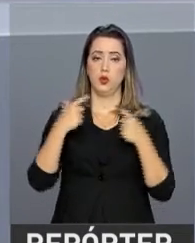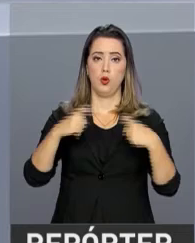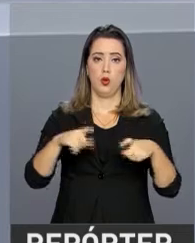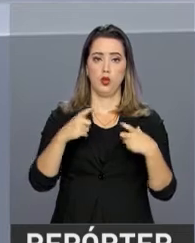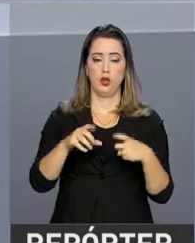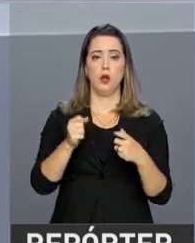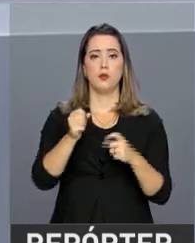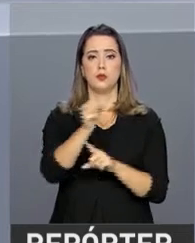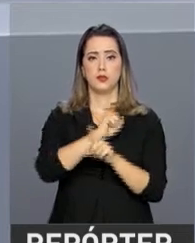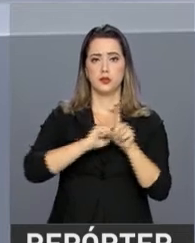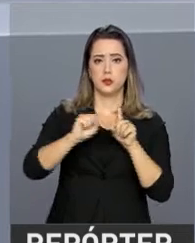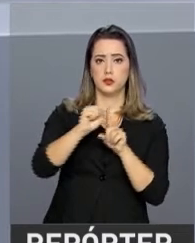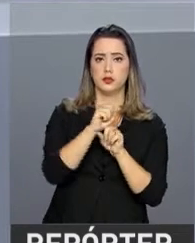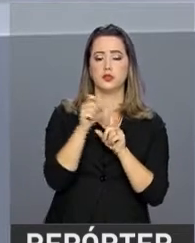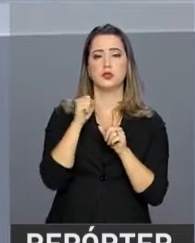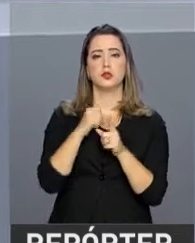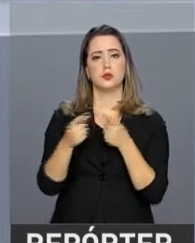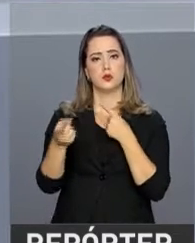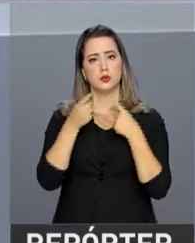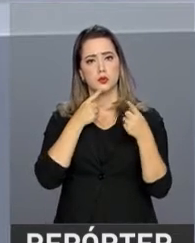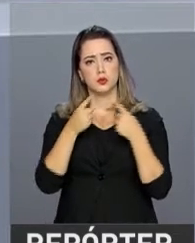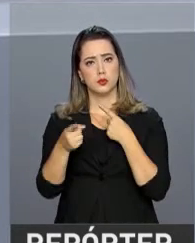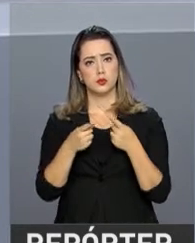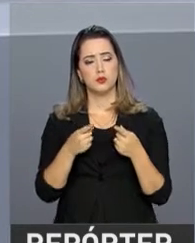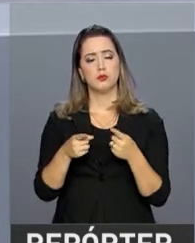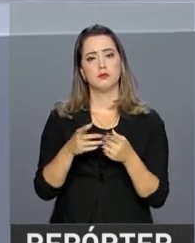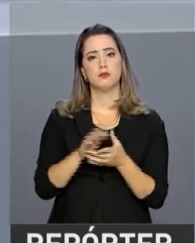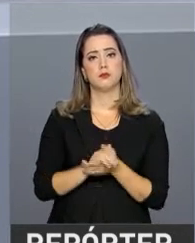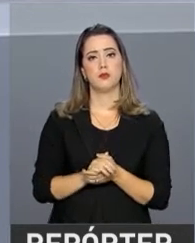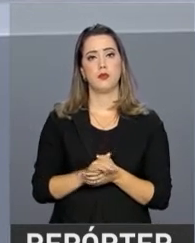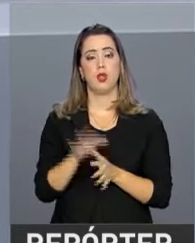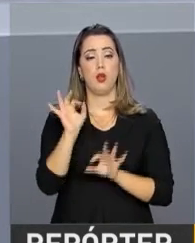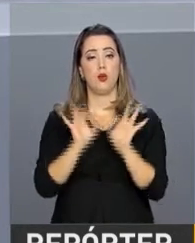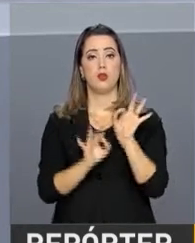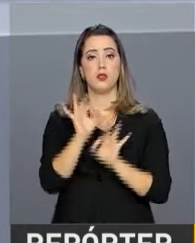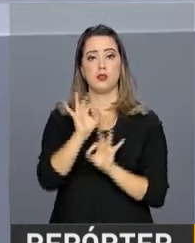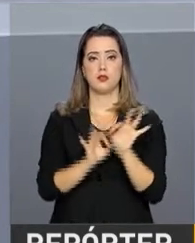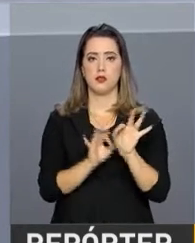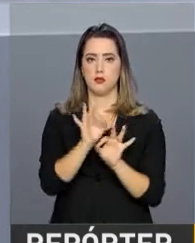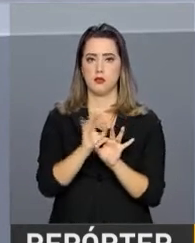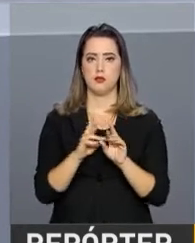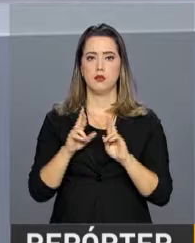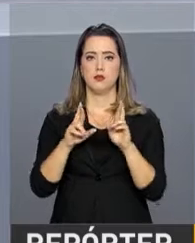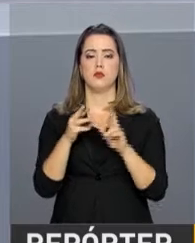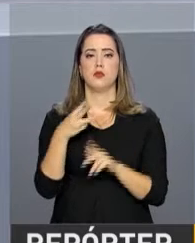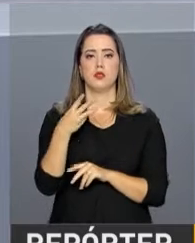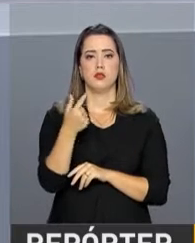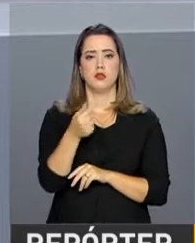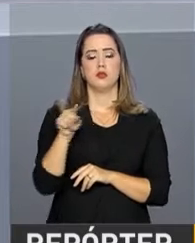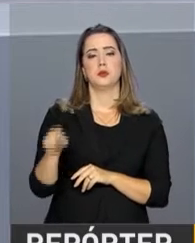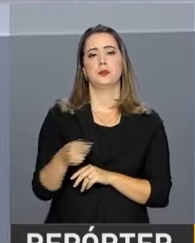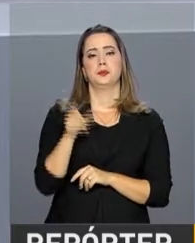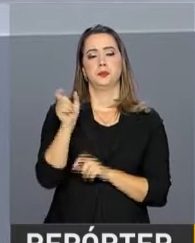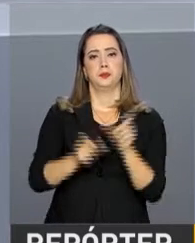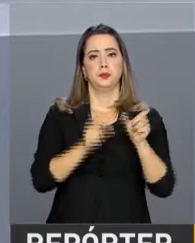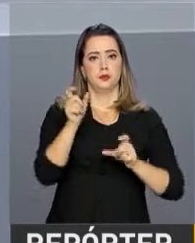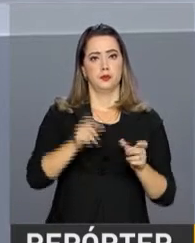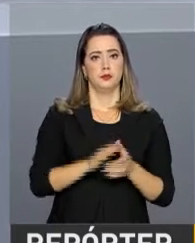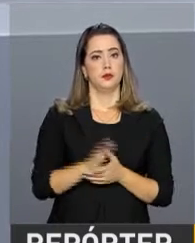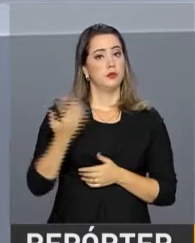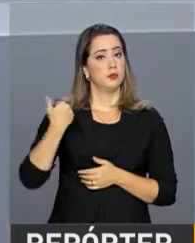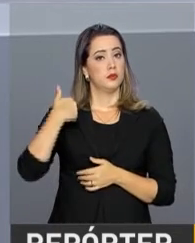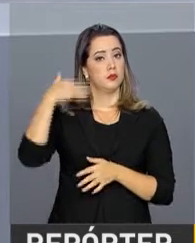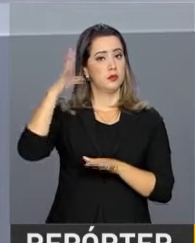aberta, onde a sociedade será convidada a discutir o tema. A organização estima um público de 37 mil pessoas. Para